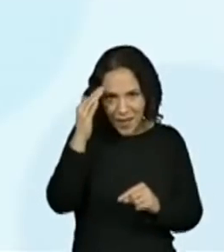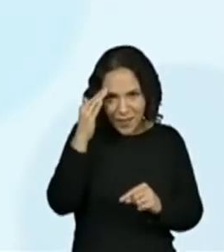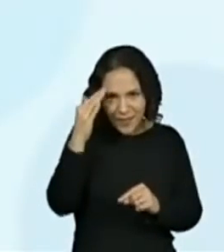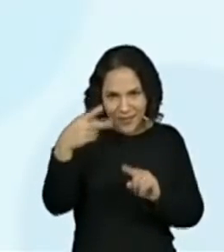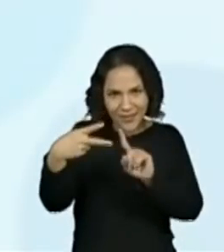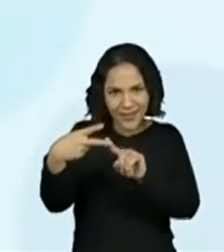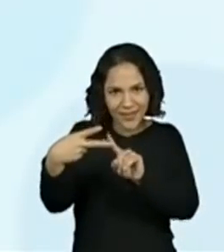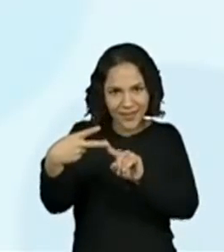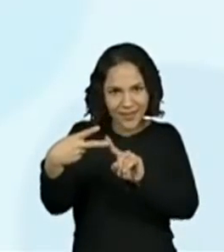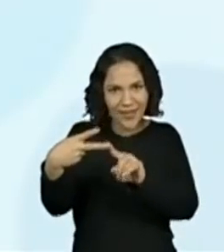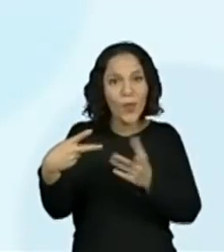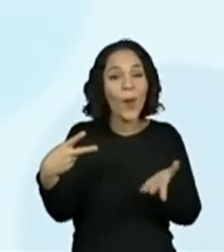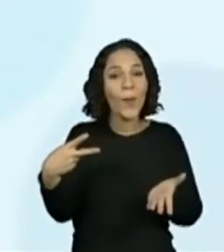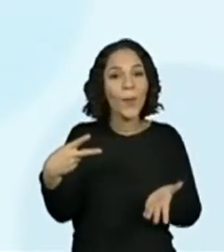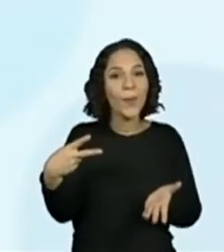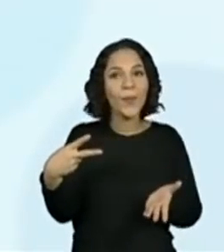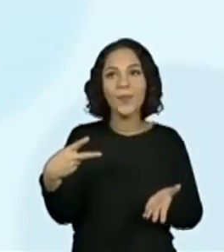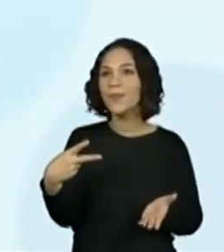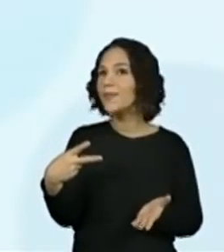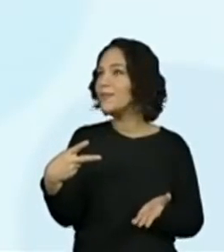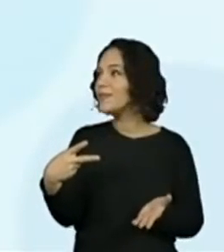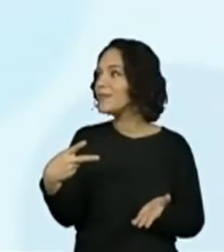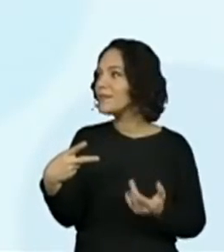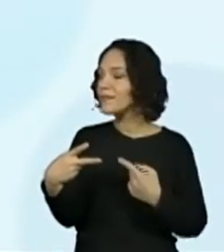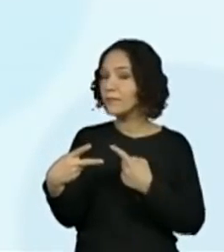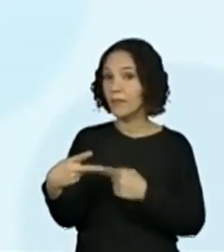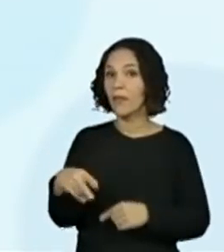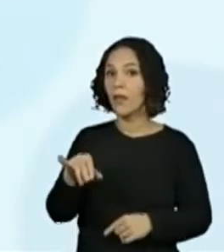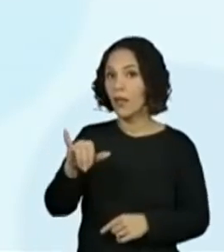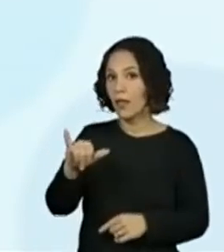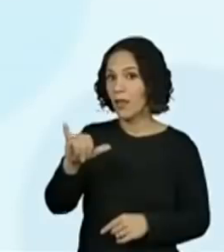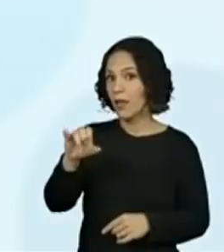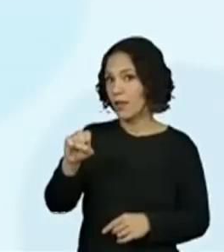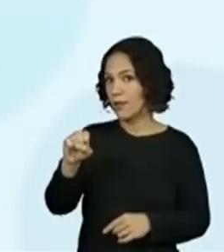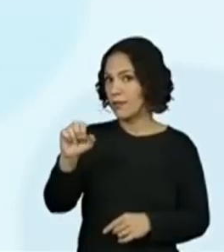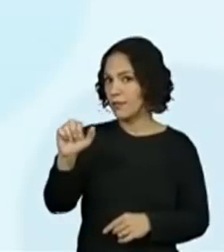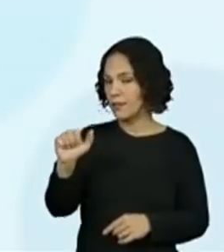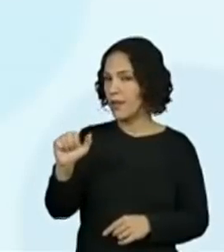Que figura é essa? A Isabela está falando que, na verdade, é um